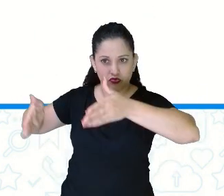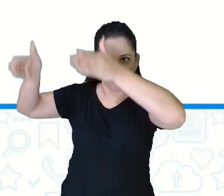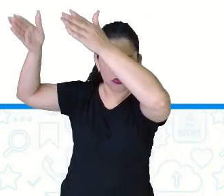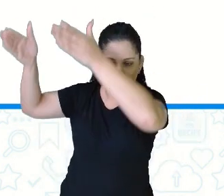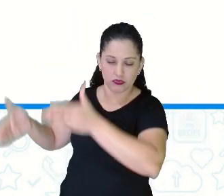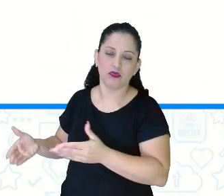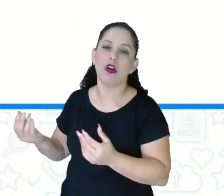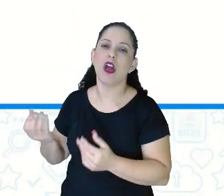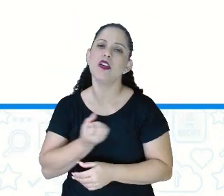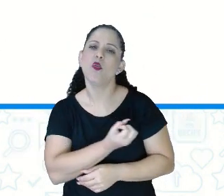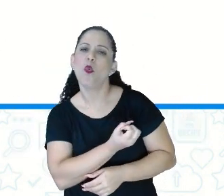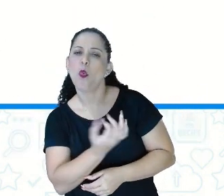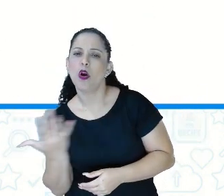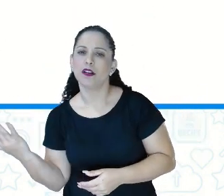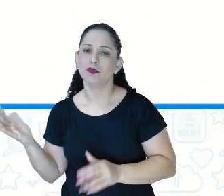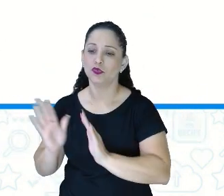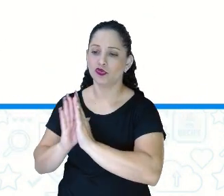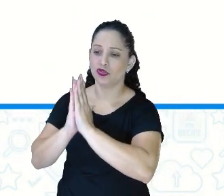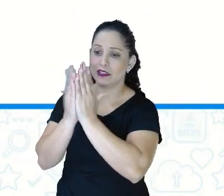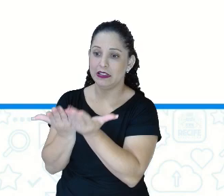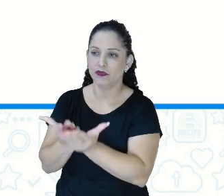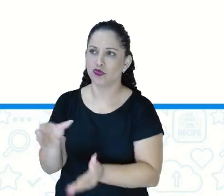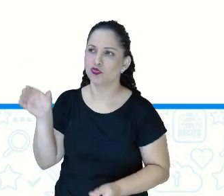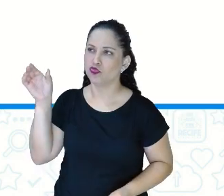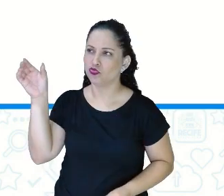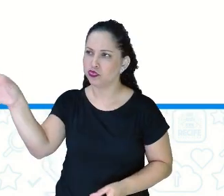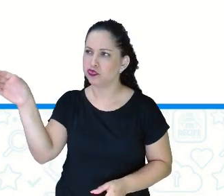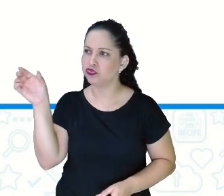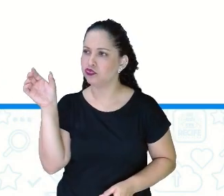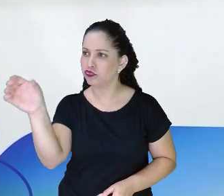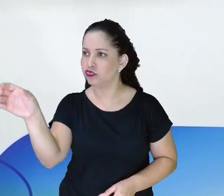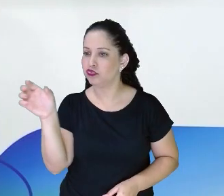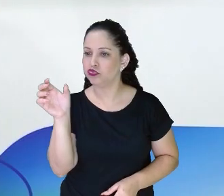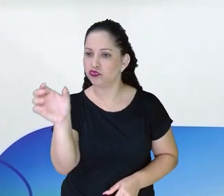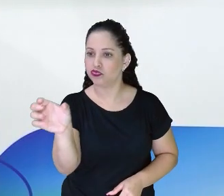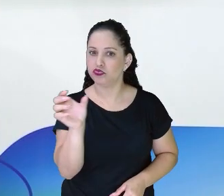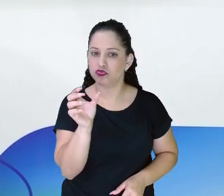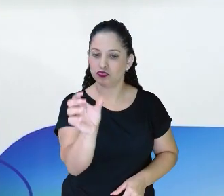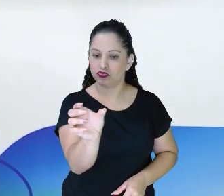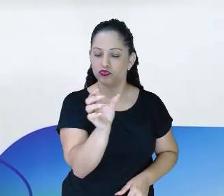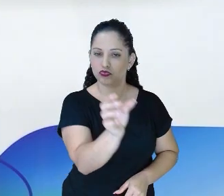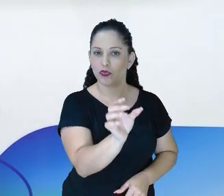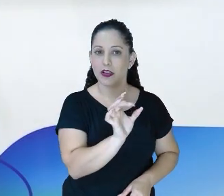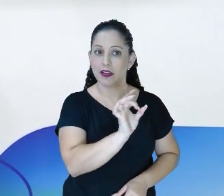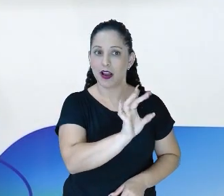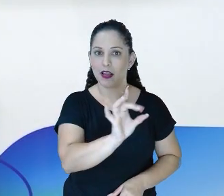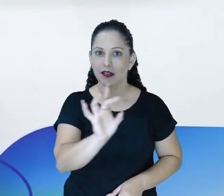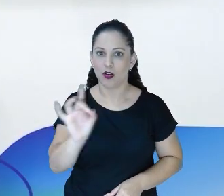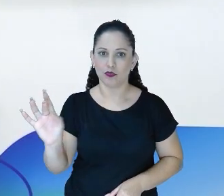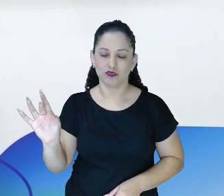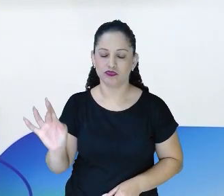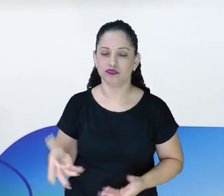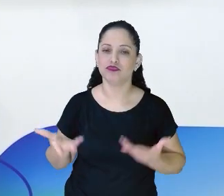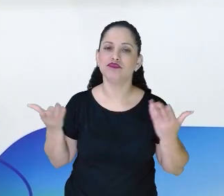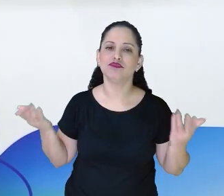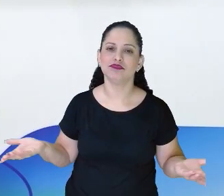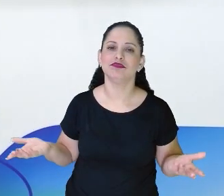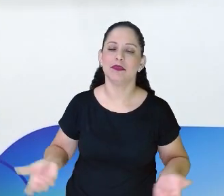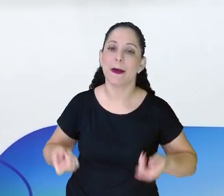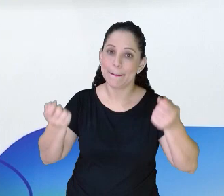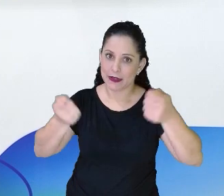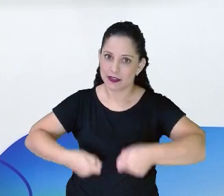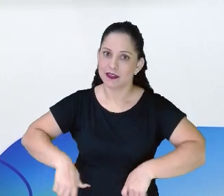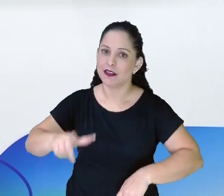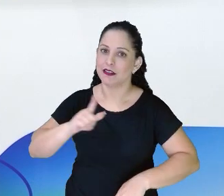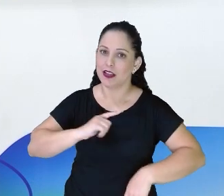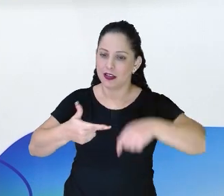livros ela irá colocar em cada prateleira? Quando eu falei para vocês que a gente precisa do método chave